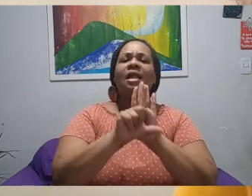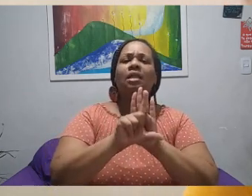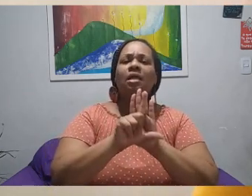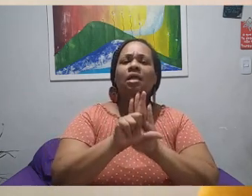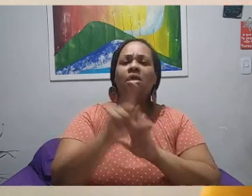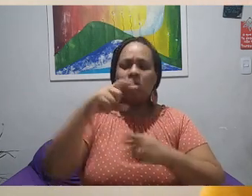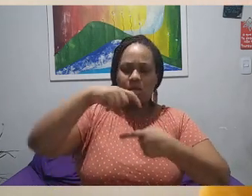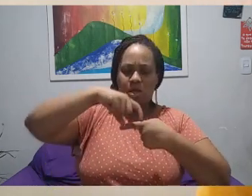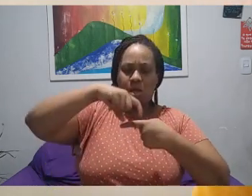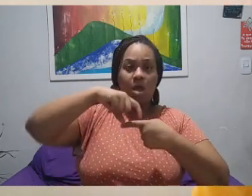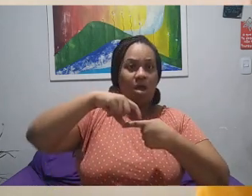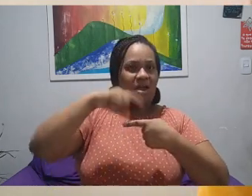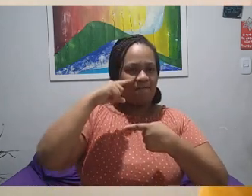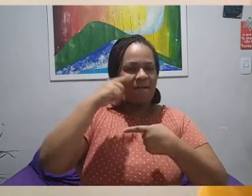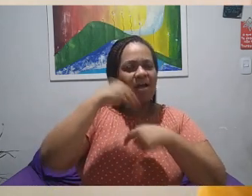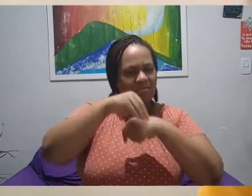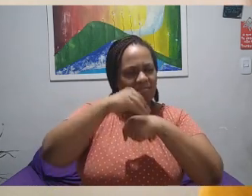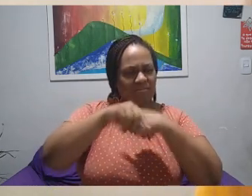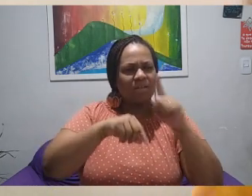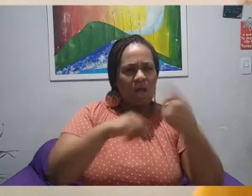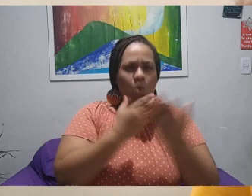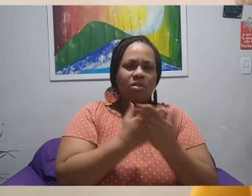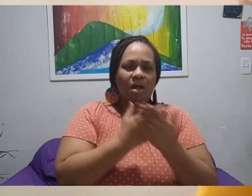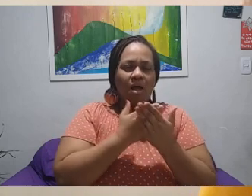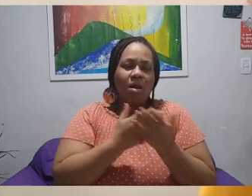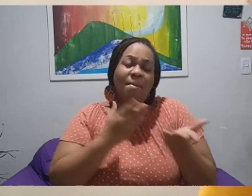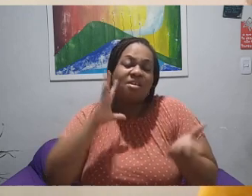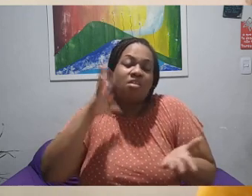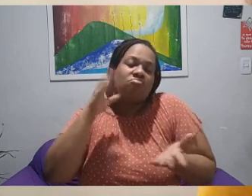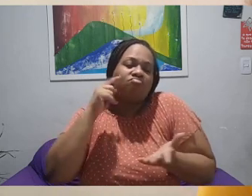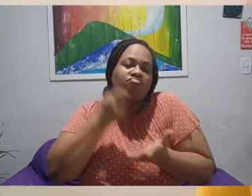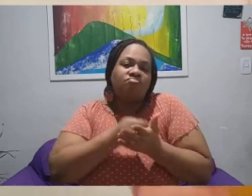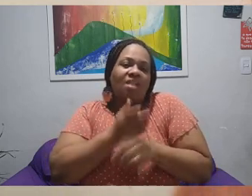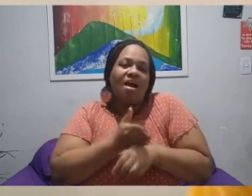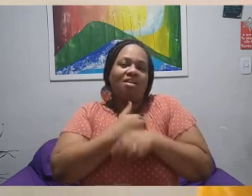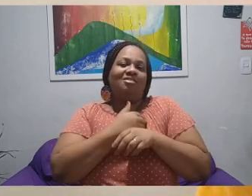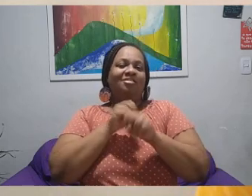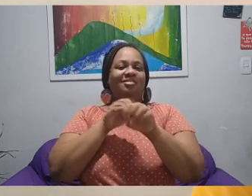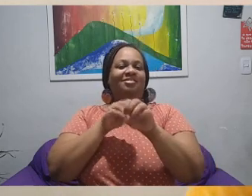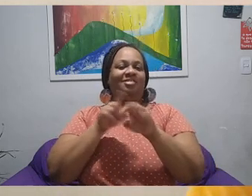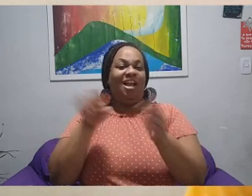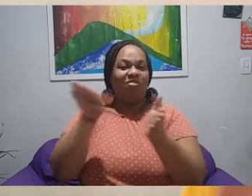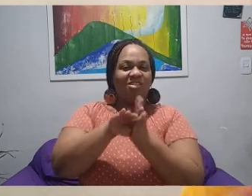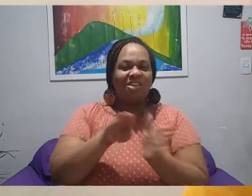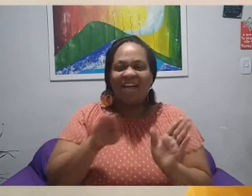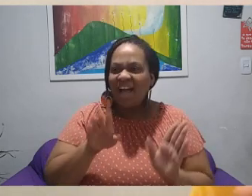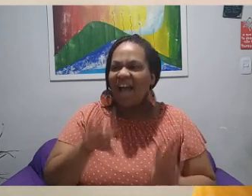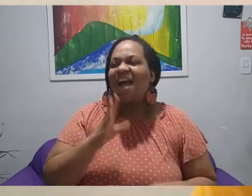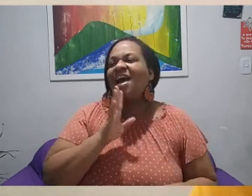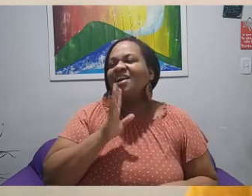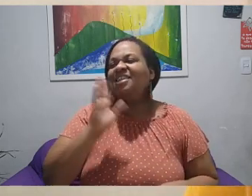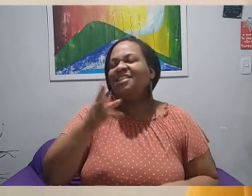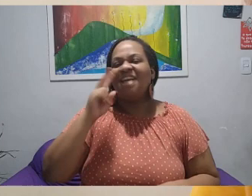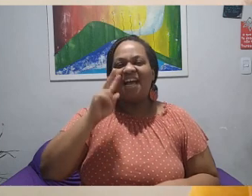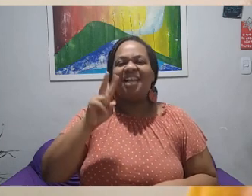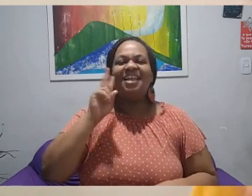lei de Ohm. Você com certeza vai ver isso na próxima aula de eletrônica, mas eu resolvi adiantar para quando você chegar lá você ver e